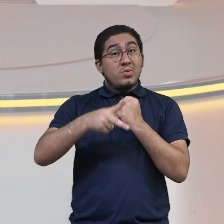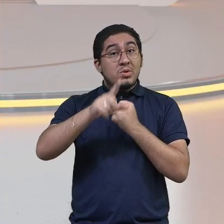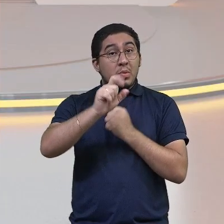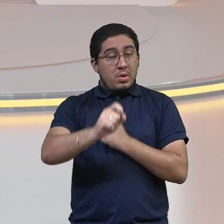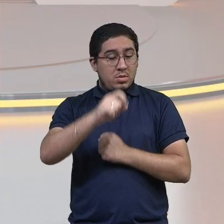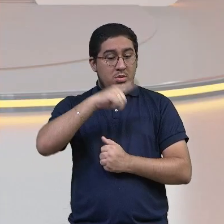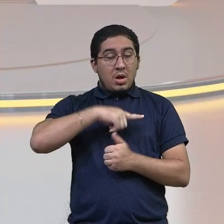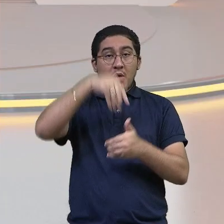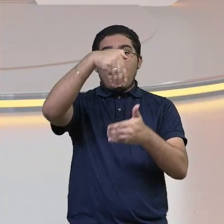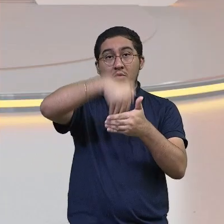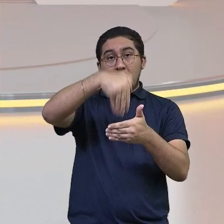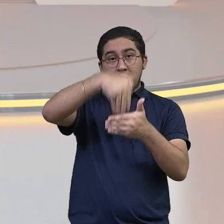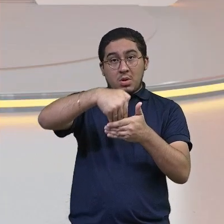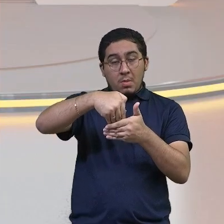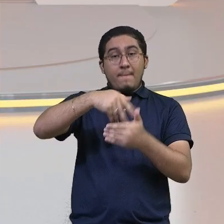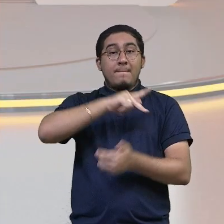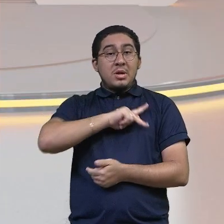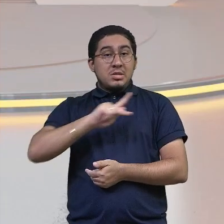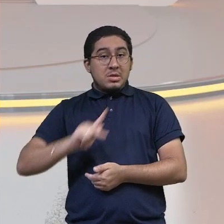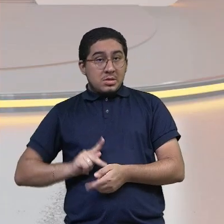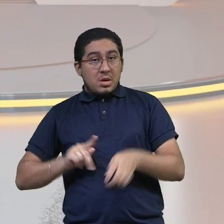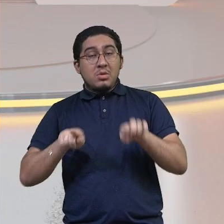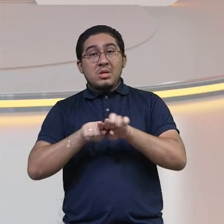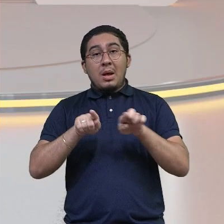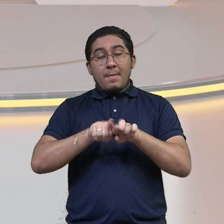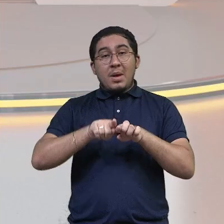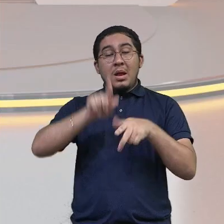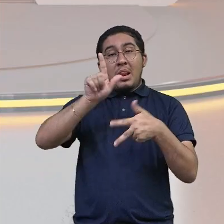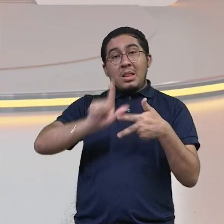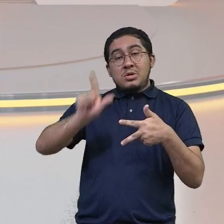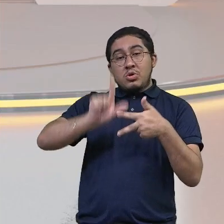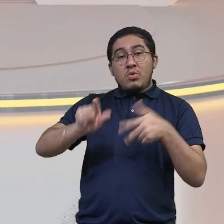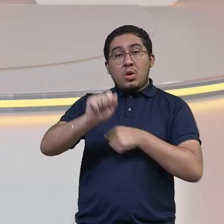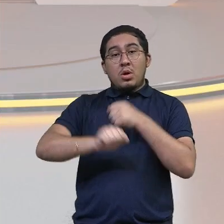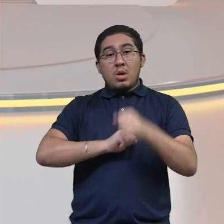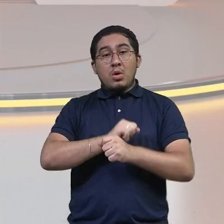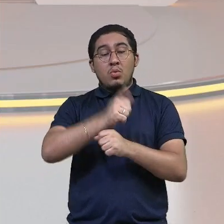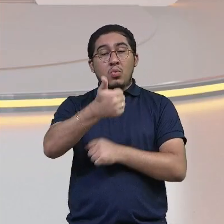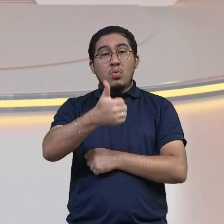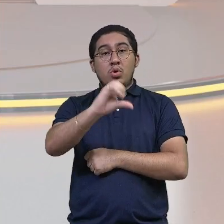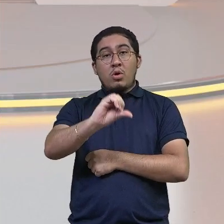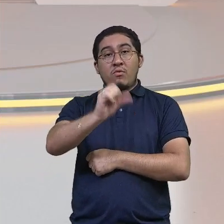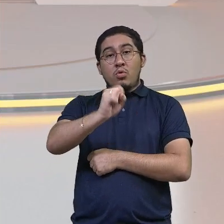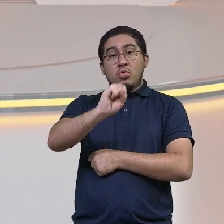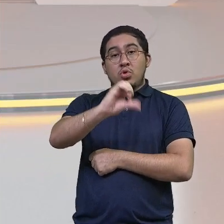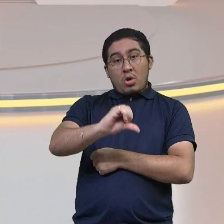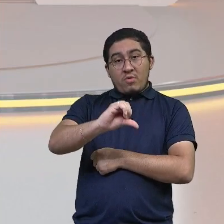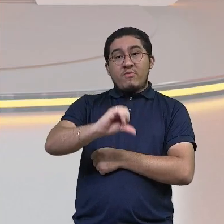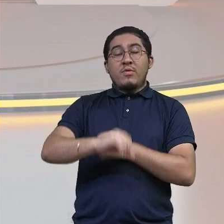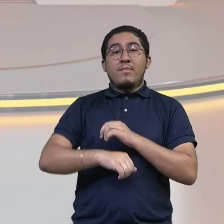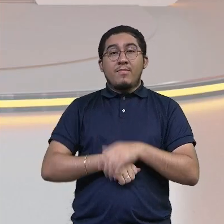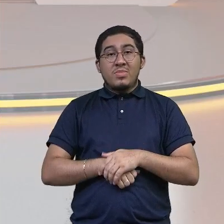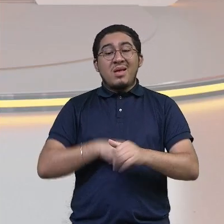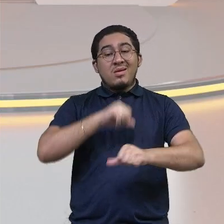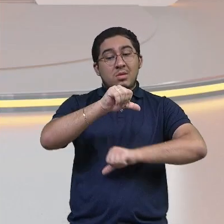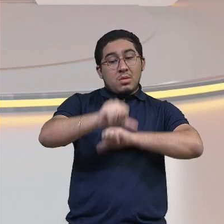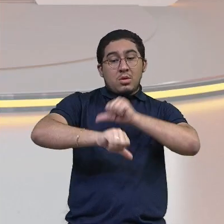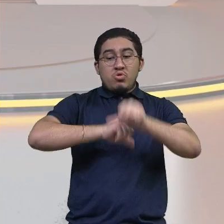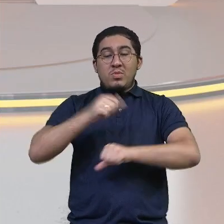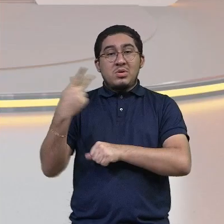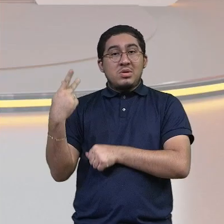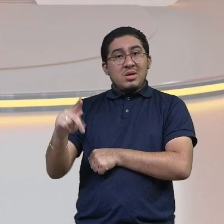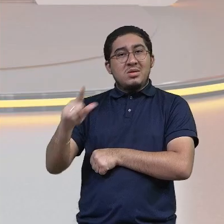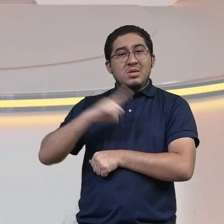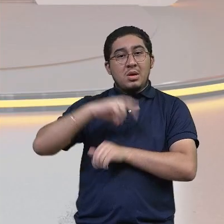eleições presidenciais e legislativas em 1989. A transição chilena foi balizada por